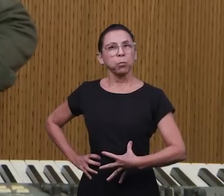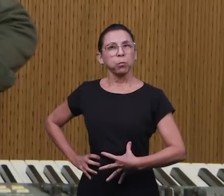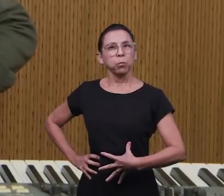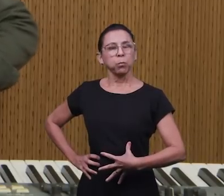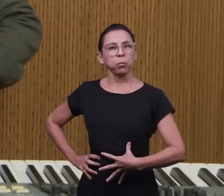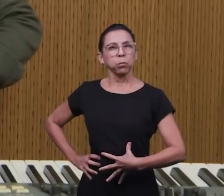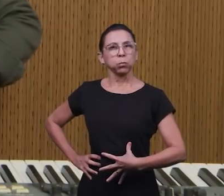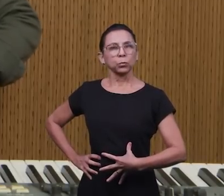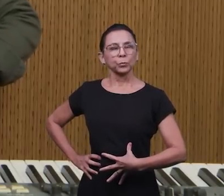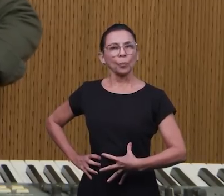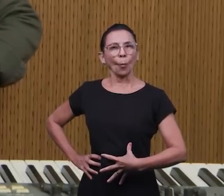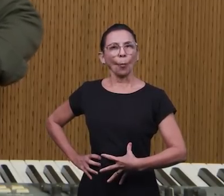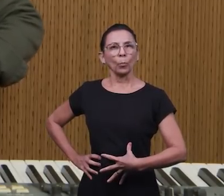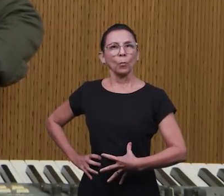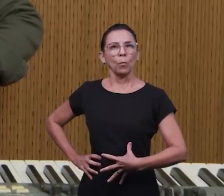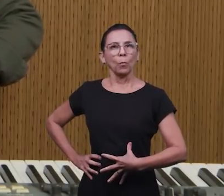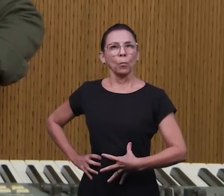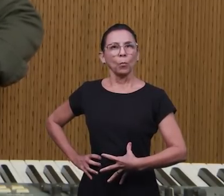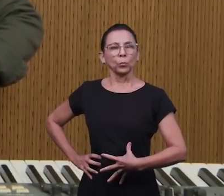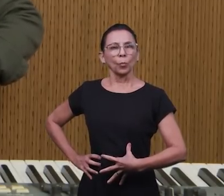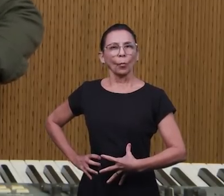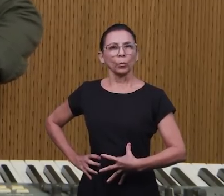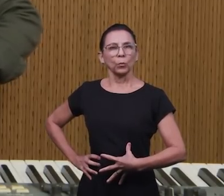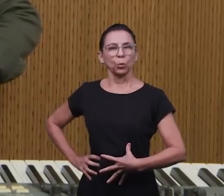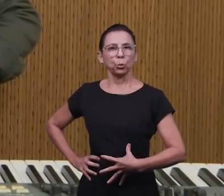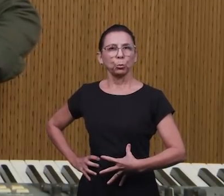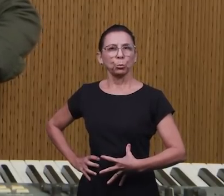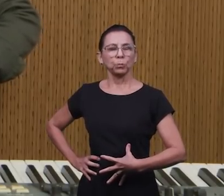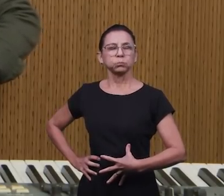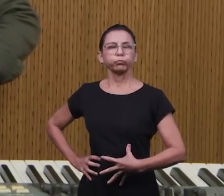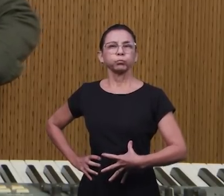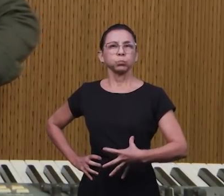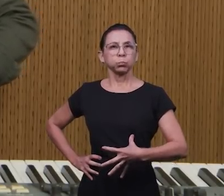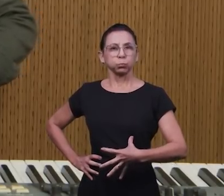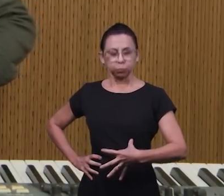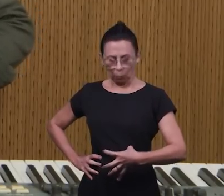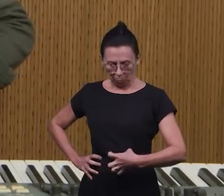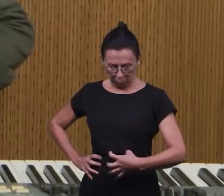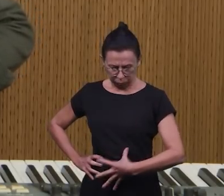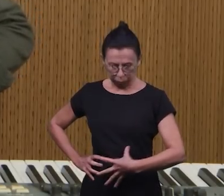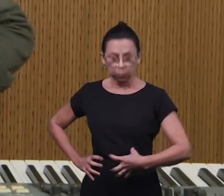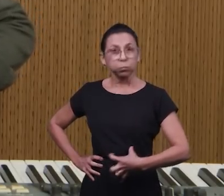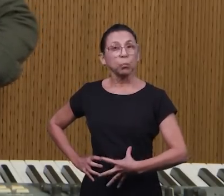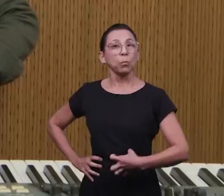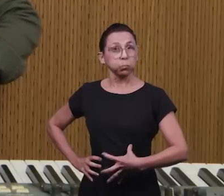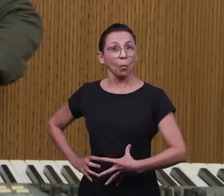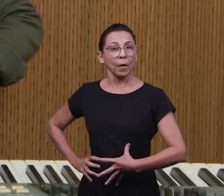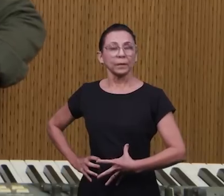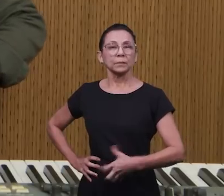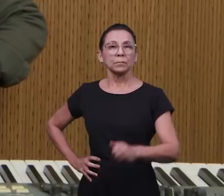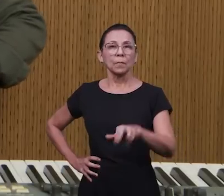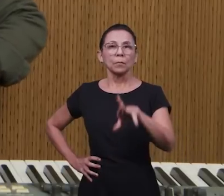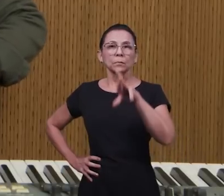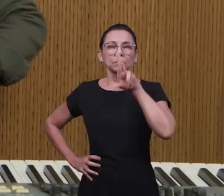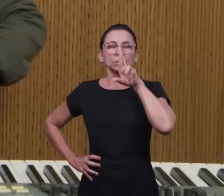Inspirou. inspirou,